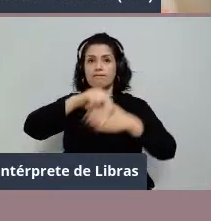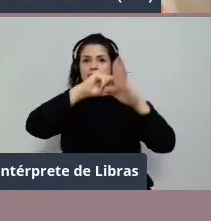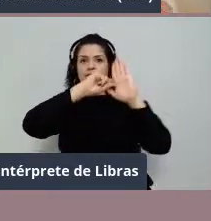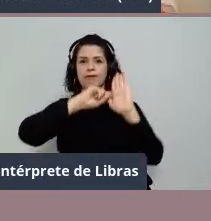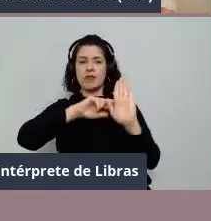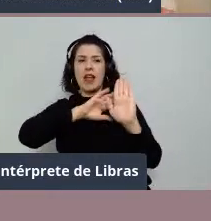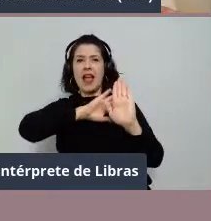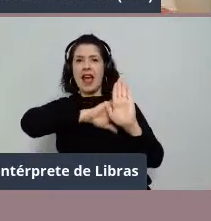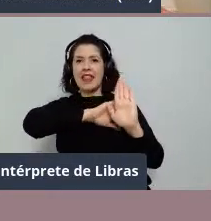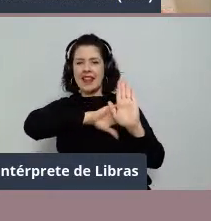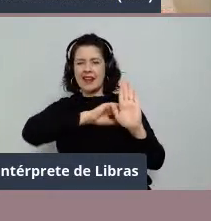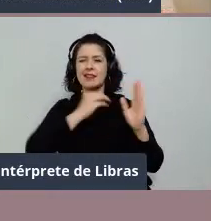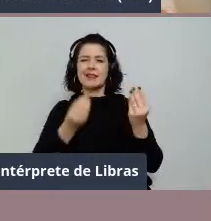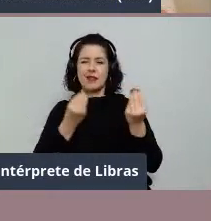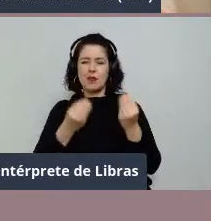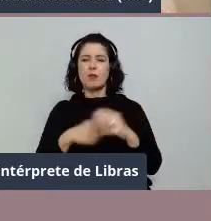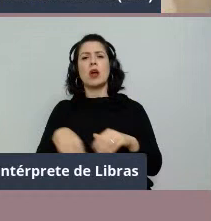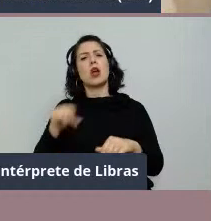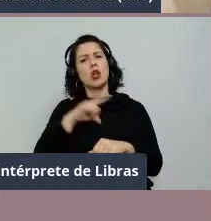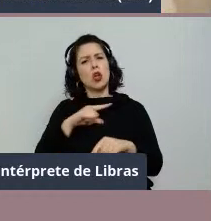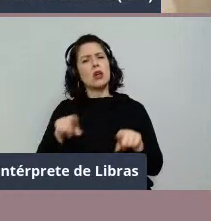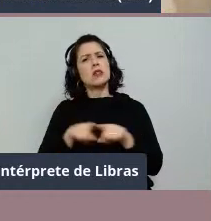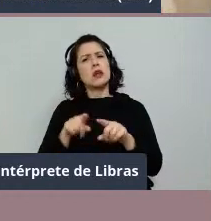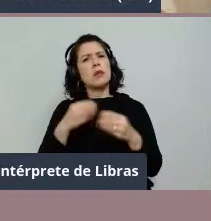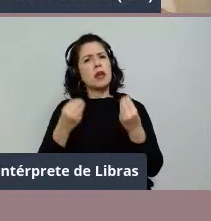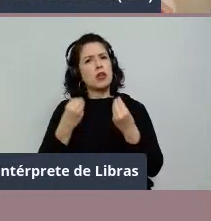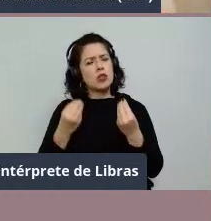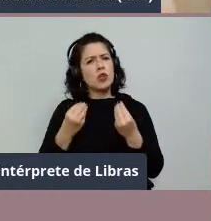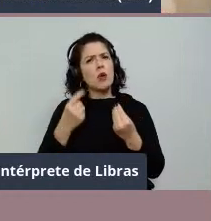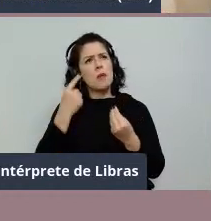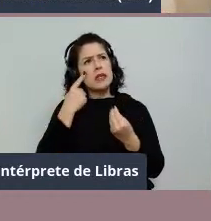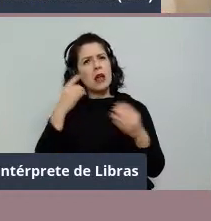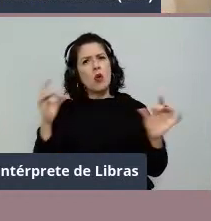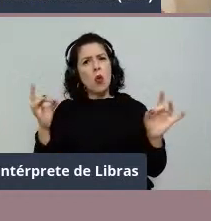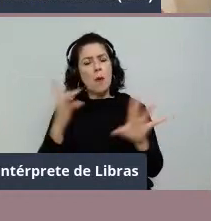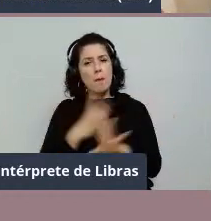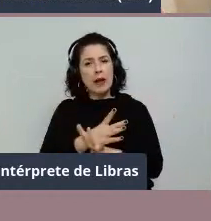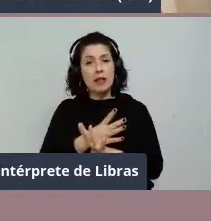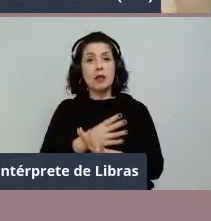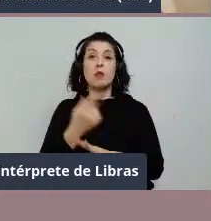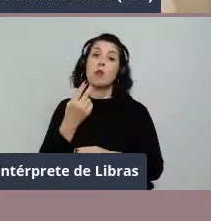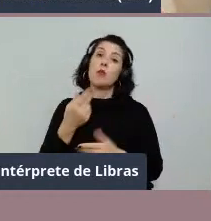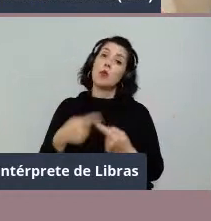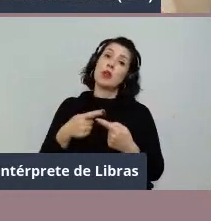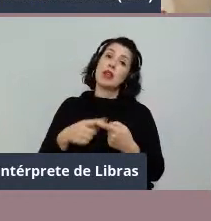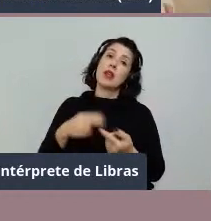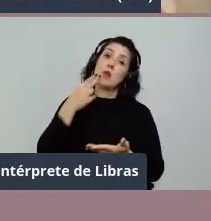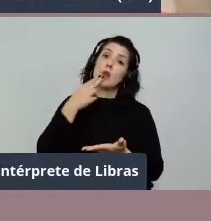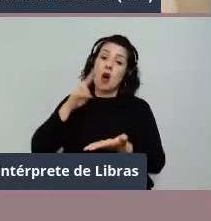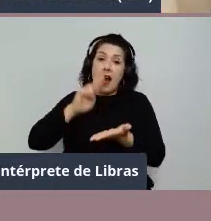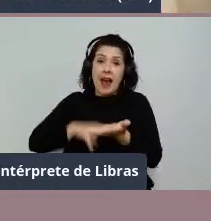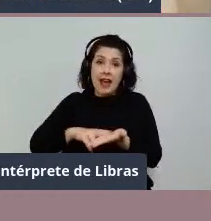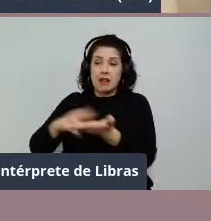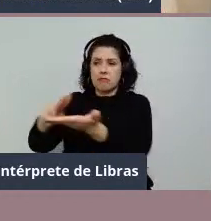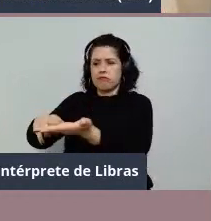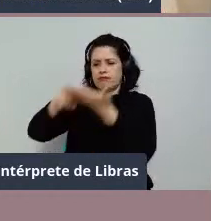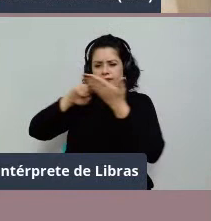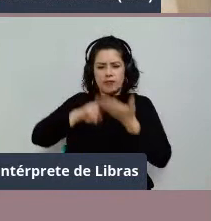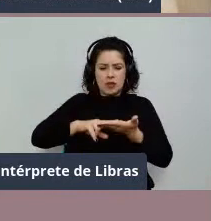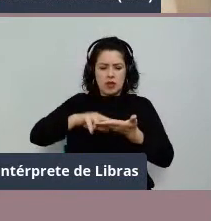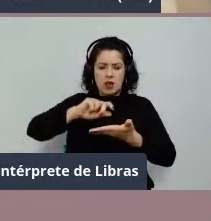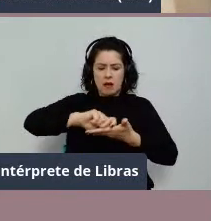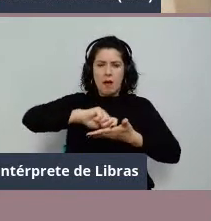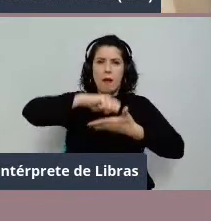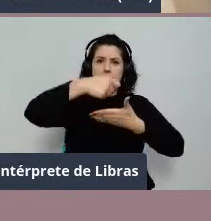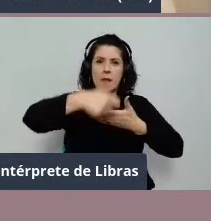E a gente quase também recompõe ou completa esse gesto em que você recebe a carta corta a parte de cima e pronto,